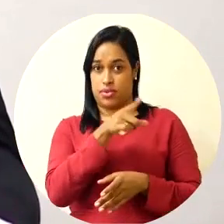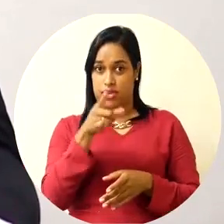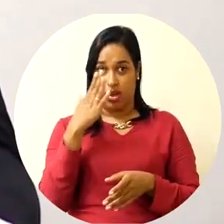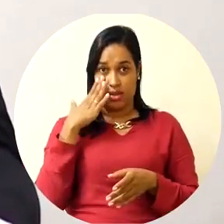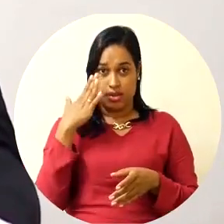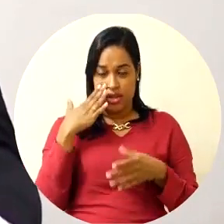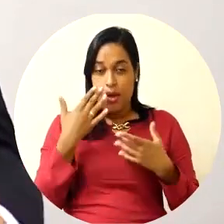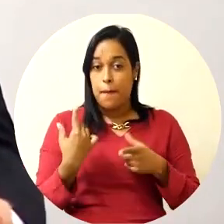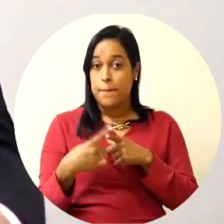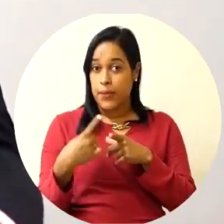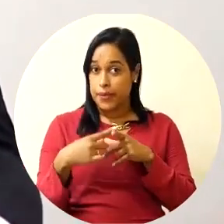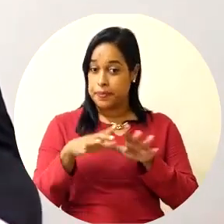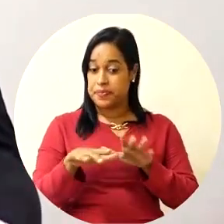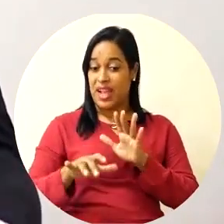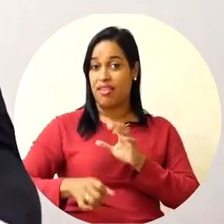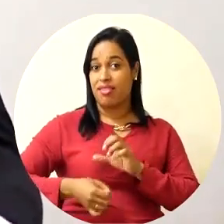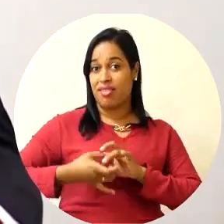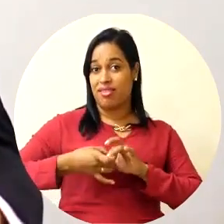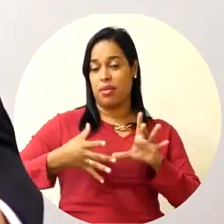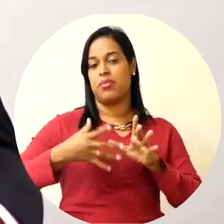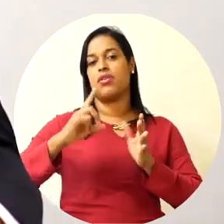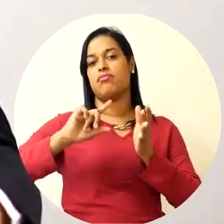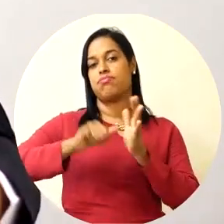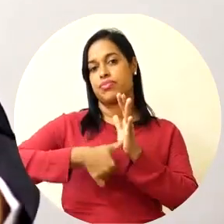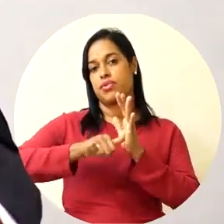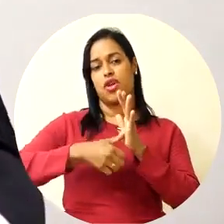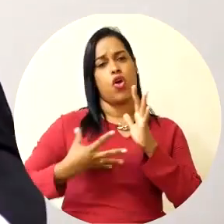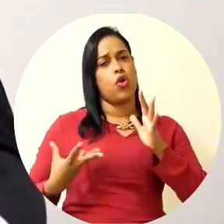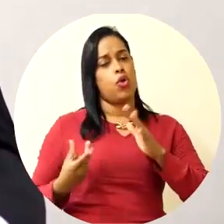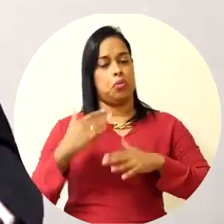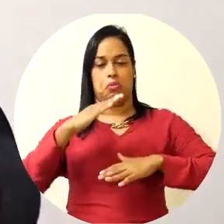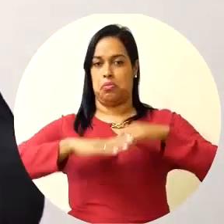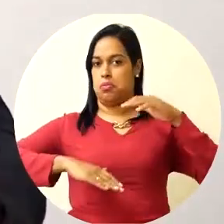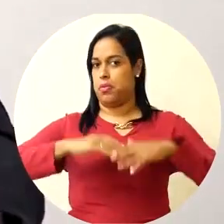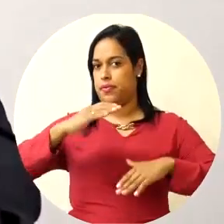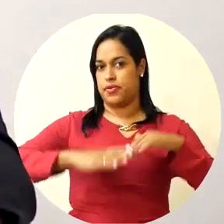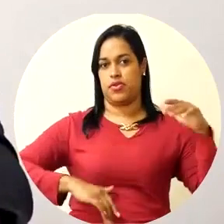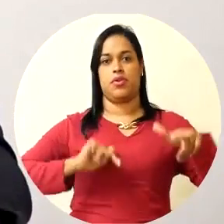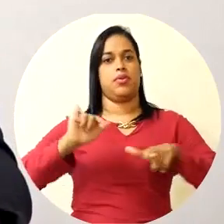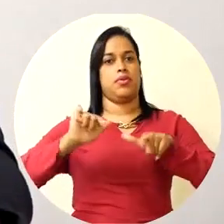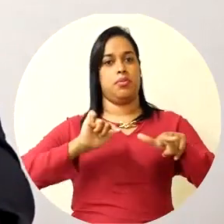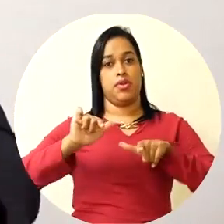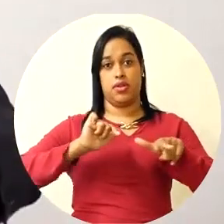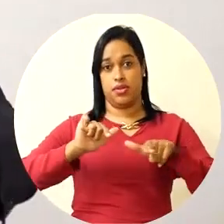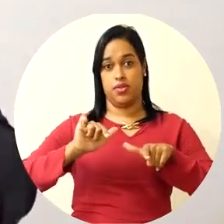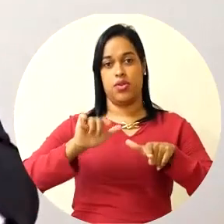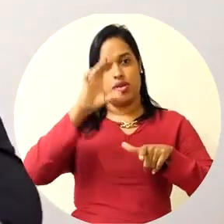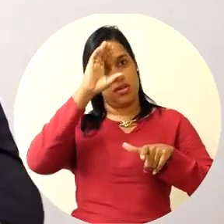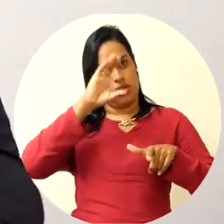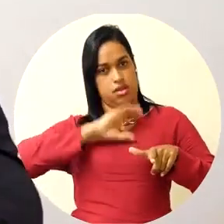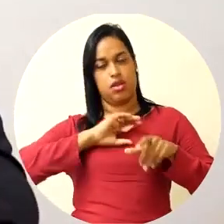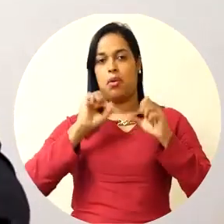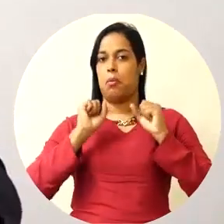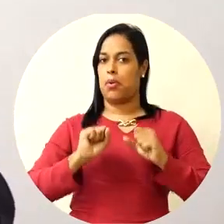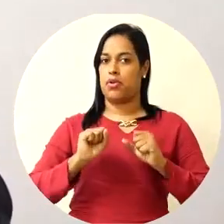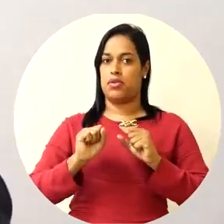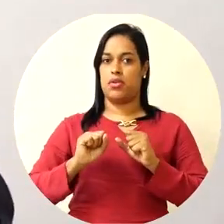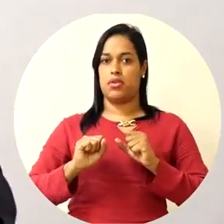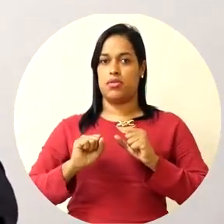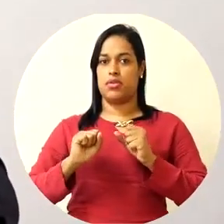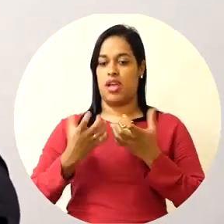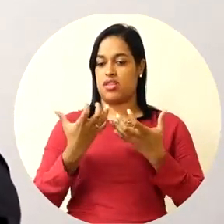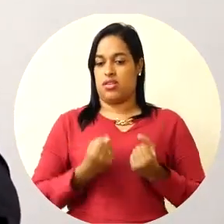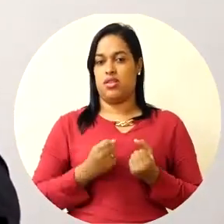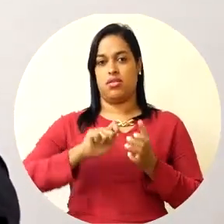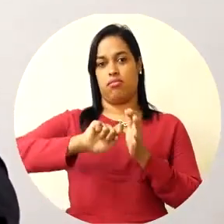certo? A liberdade sindical é aquela na qual todo e qualquer cidadão, trabalhador, pode entrar